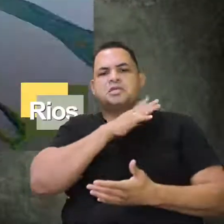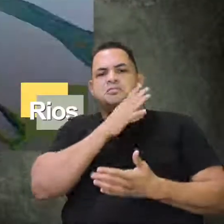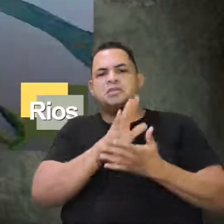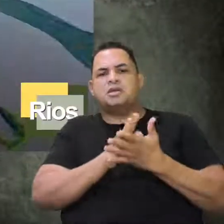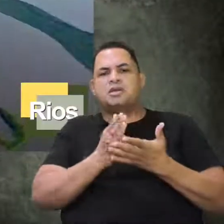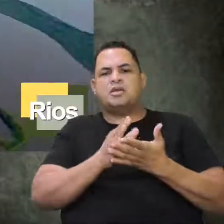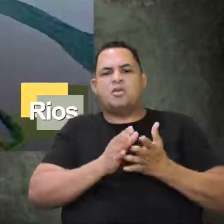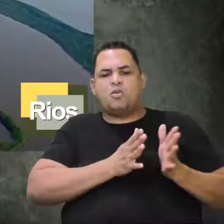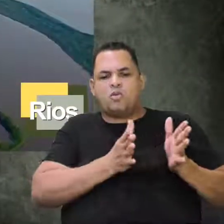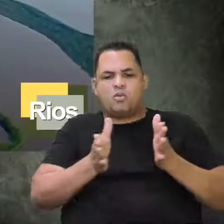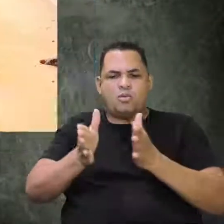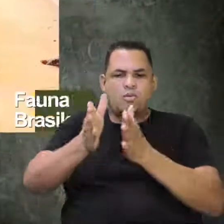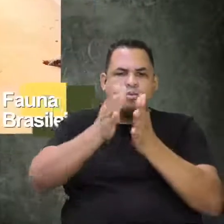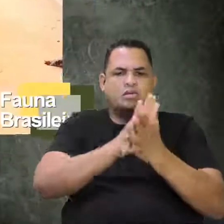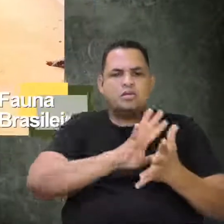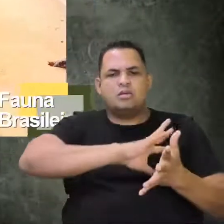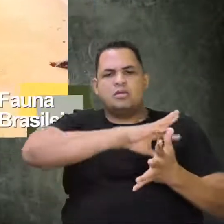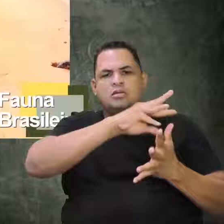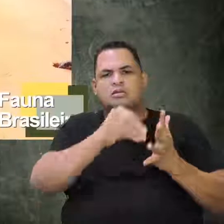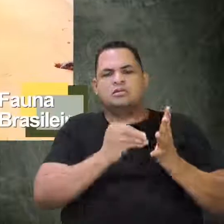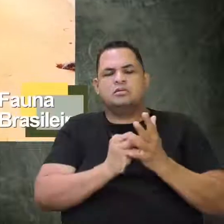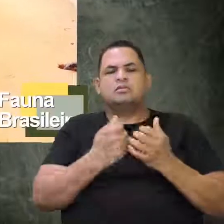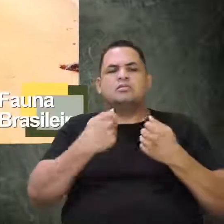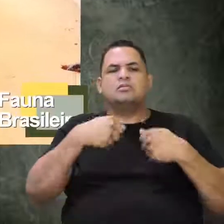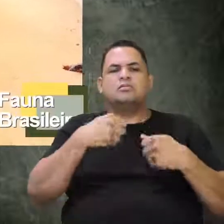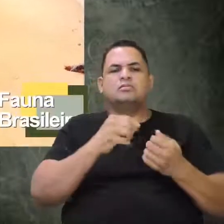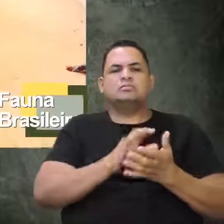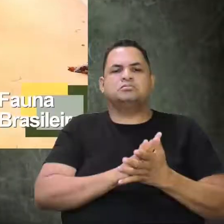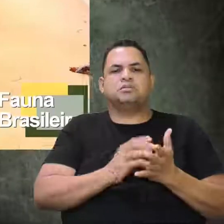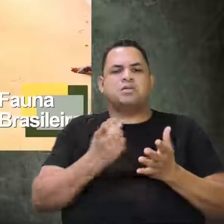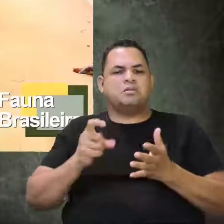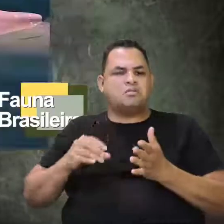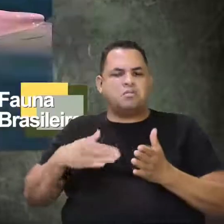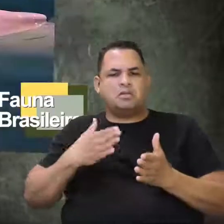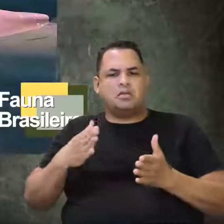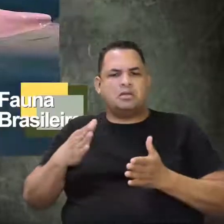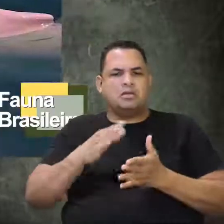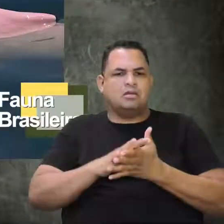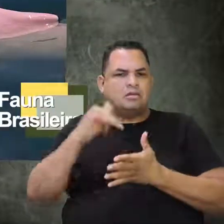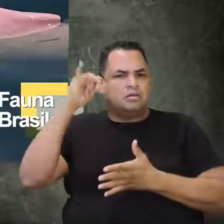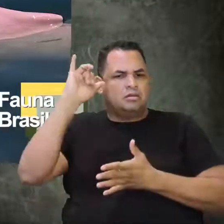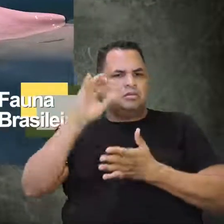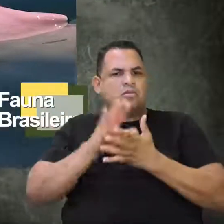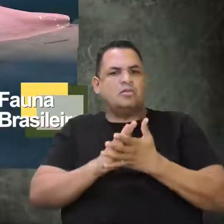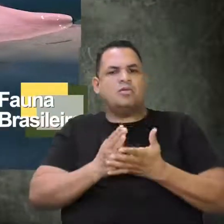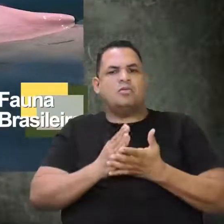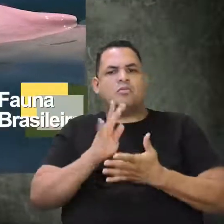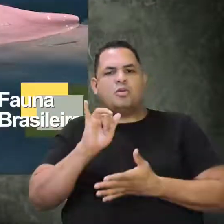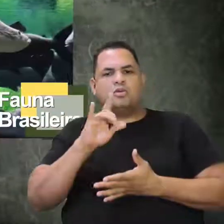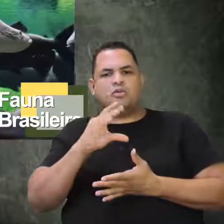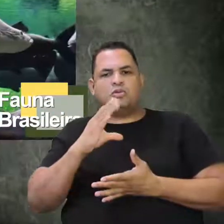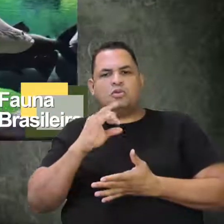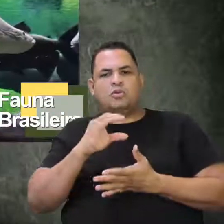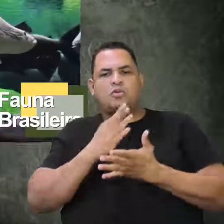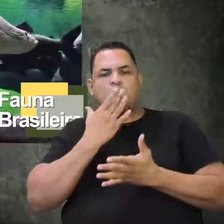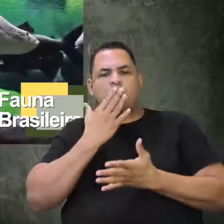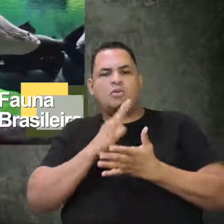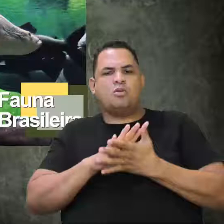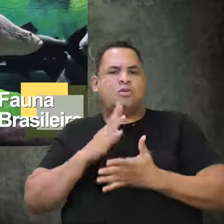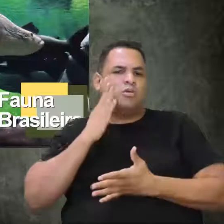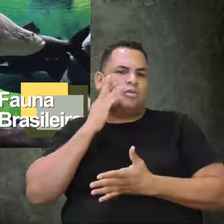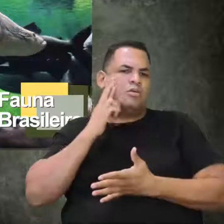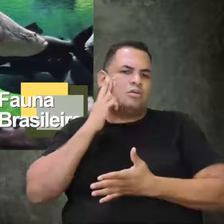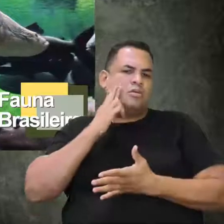que cortam a Amazônia, podemos encontrar o peixe-boi da Amazônia e o boto cor-de-rosa, por exemplo. Vários peixes